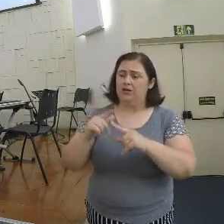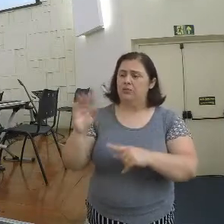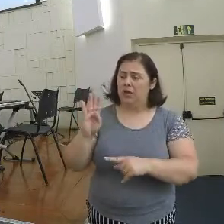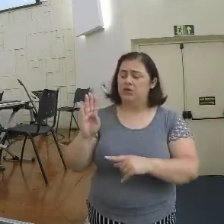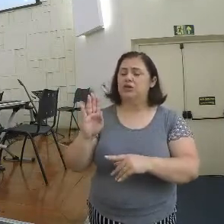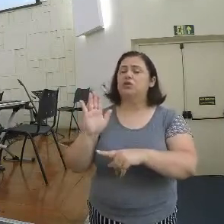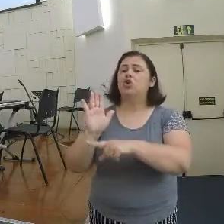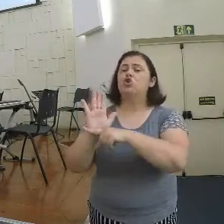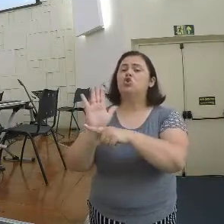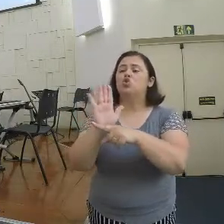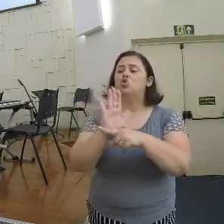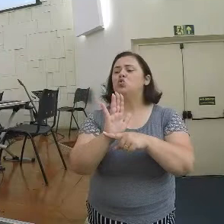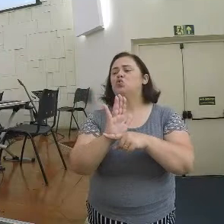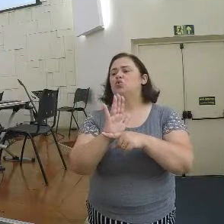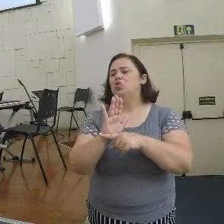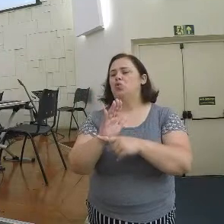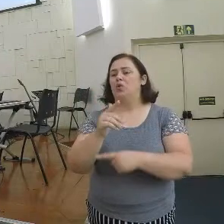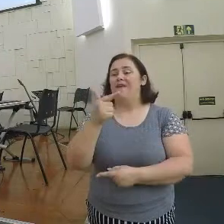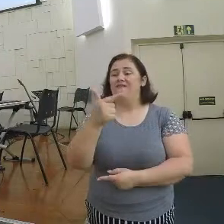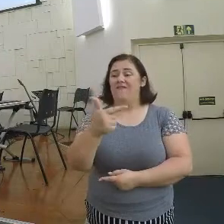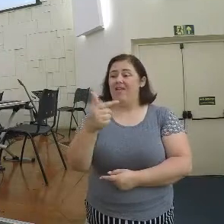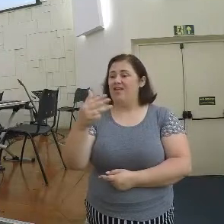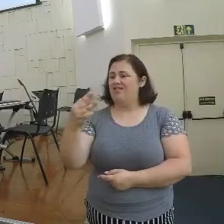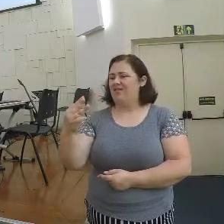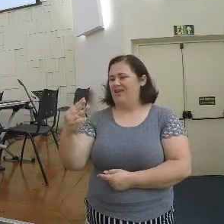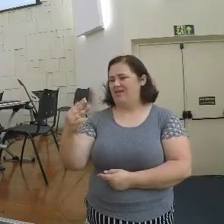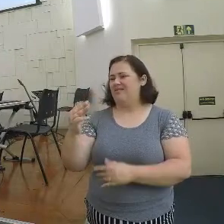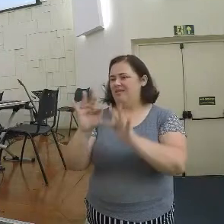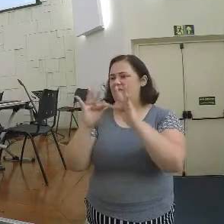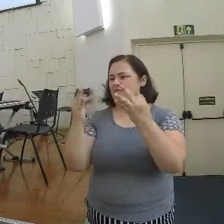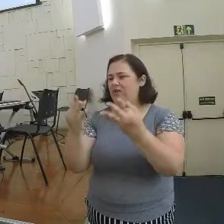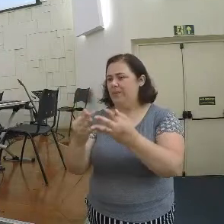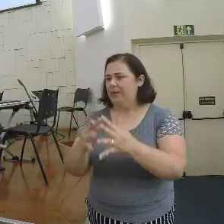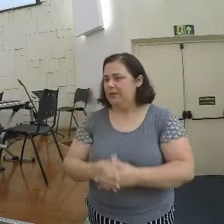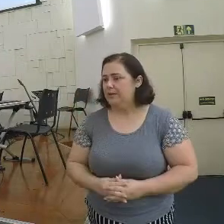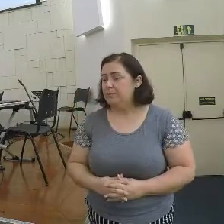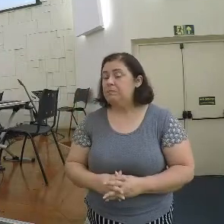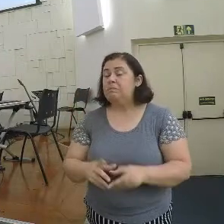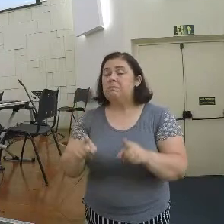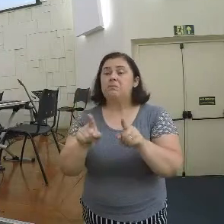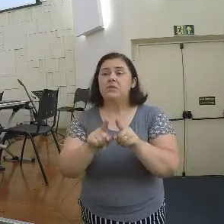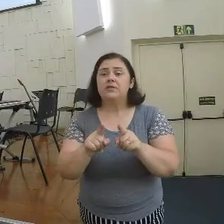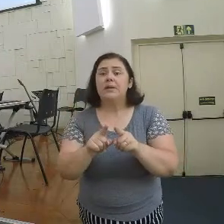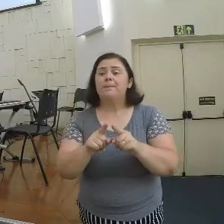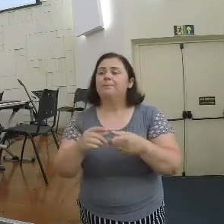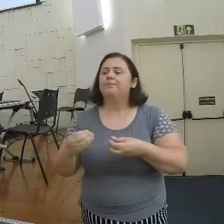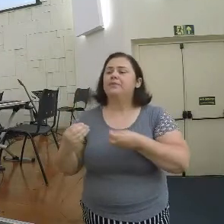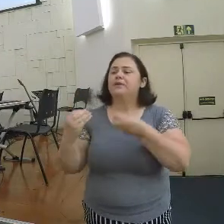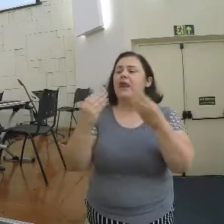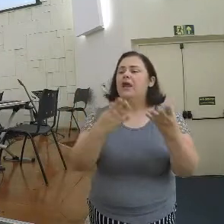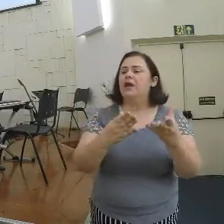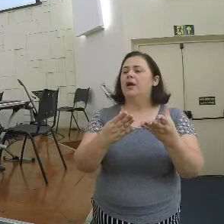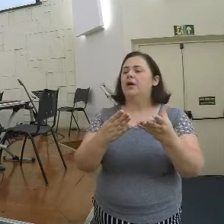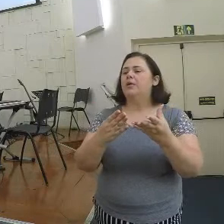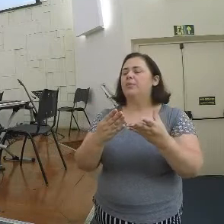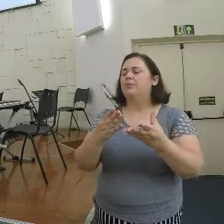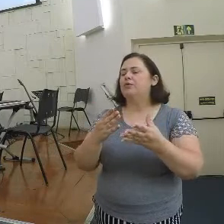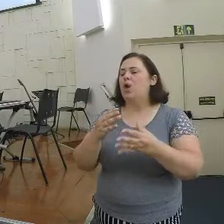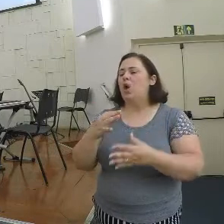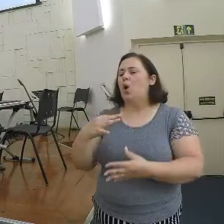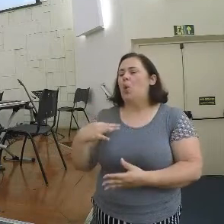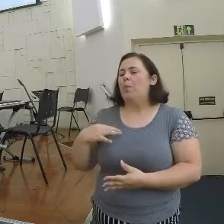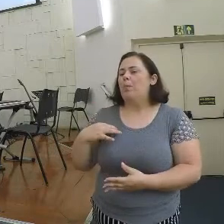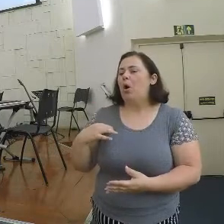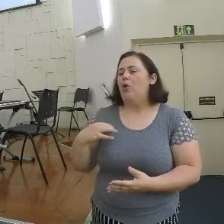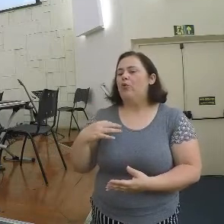Nós enviamos, nesses últimos dias, mais uma oferta de missões regionais para a Associação das Igrejas Batistas do Oeste de